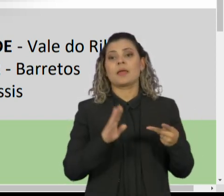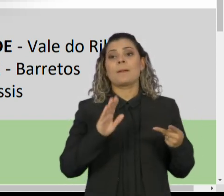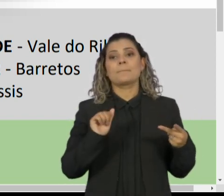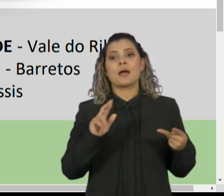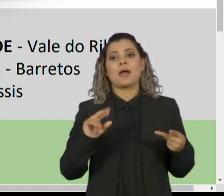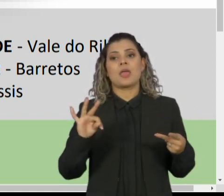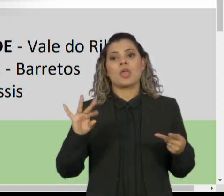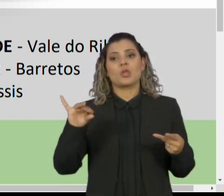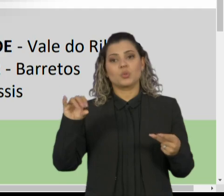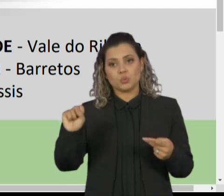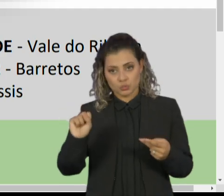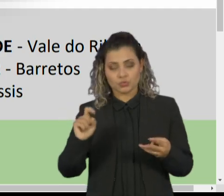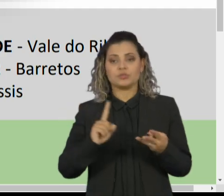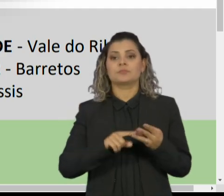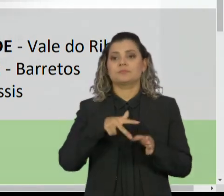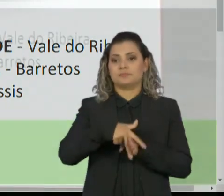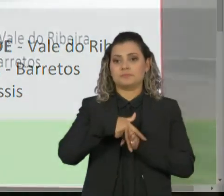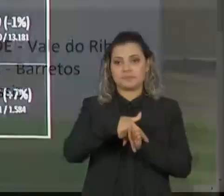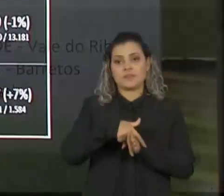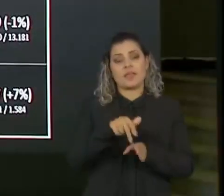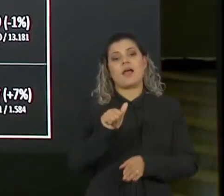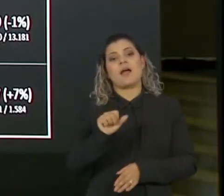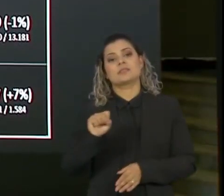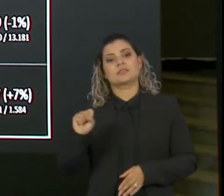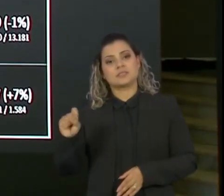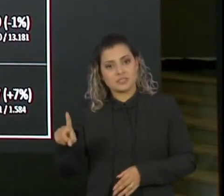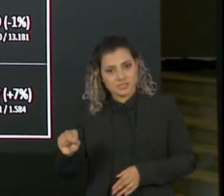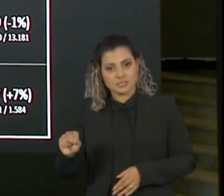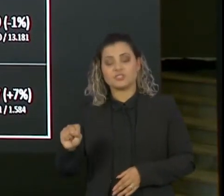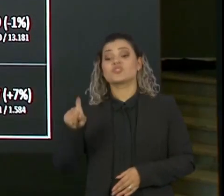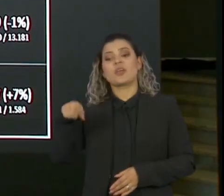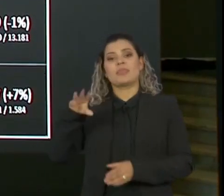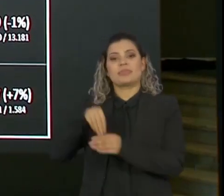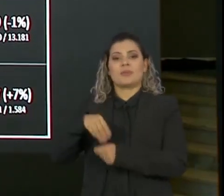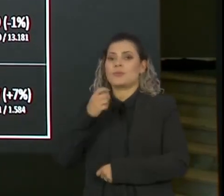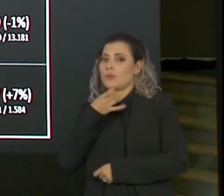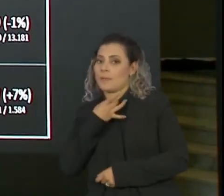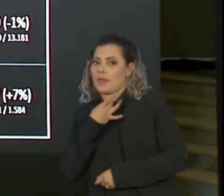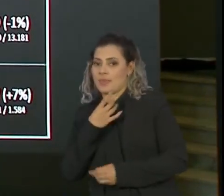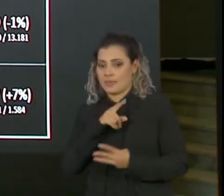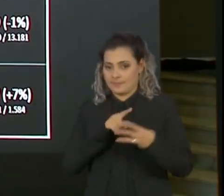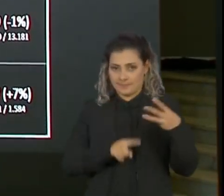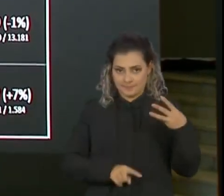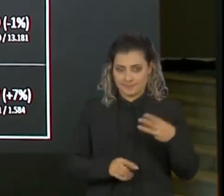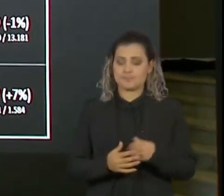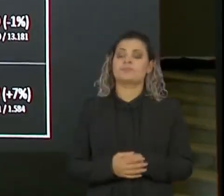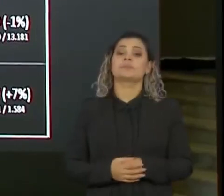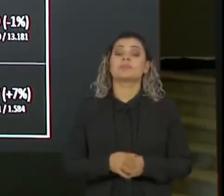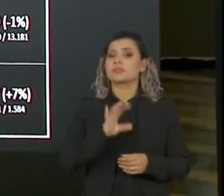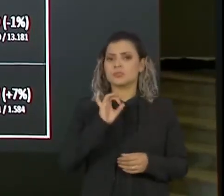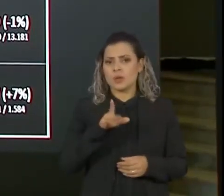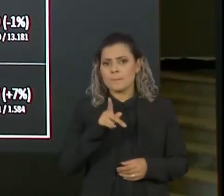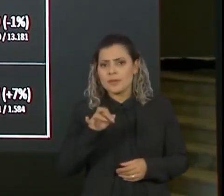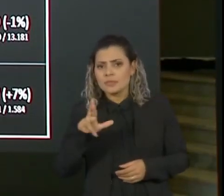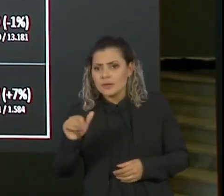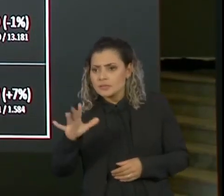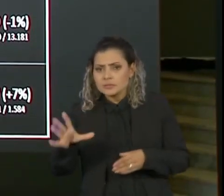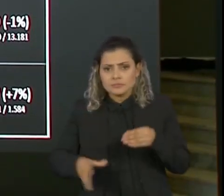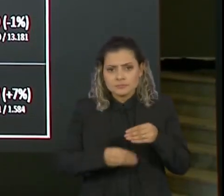na região de Marília. Pode passar, por favor. Eu vou passar para a Patrícia, mas só finalizando aqui minha